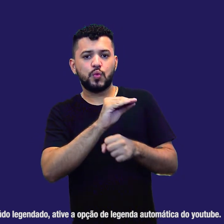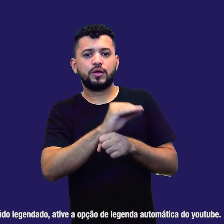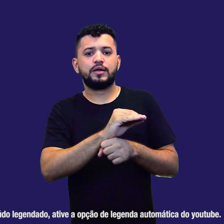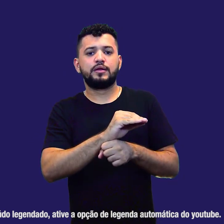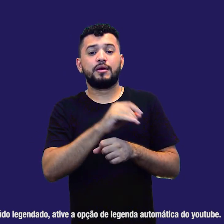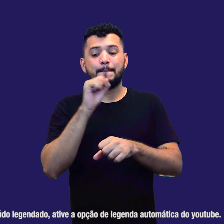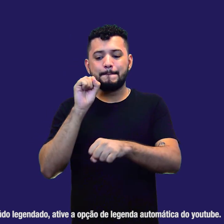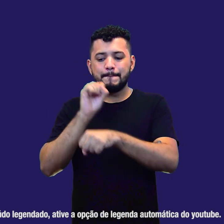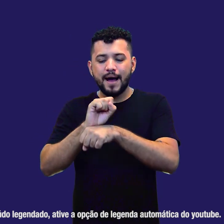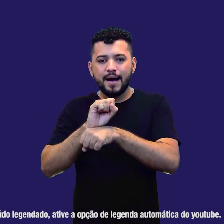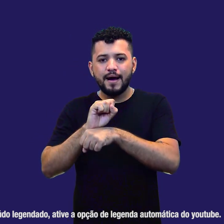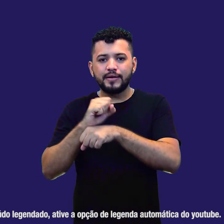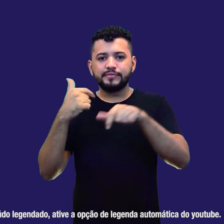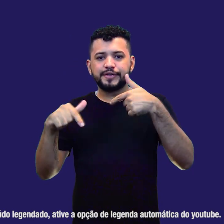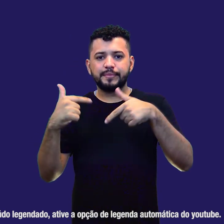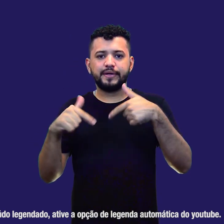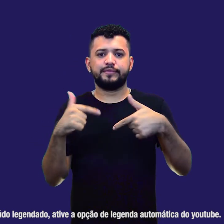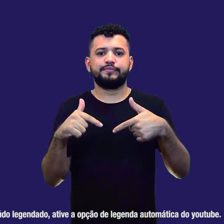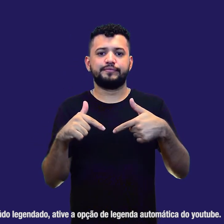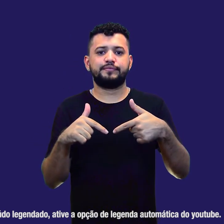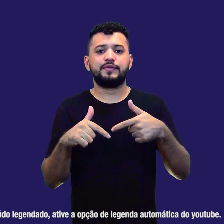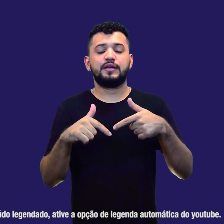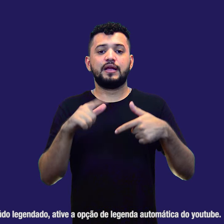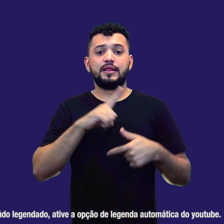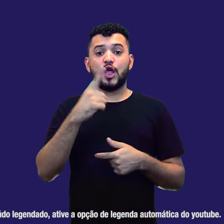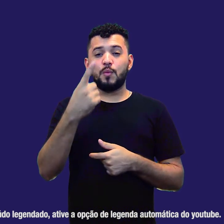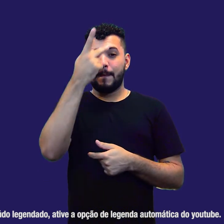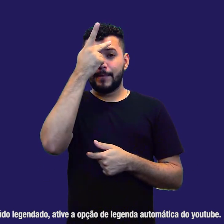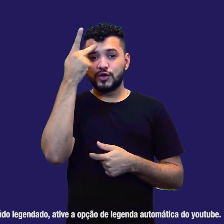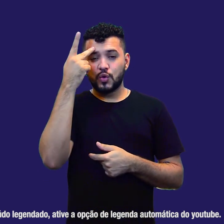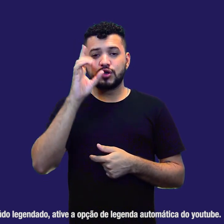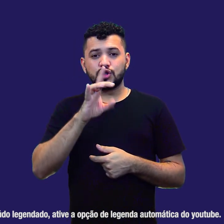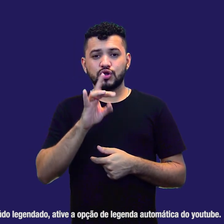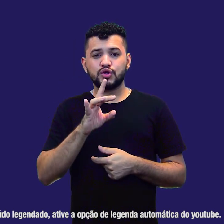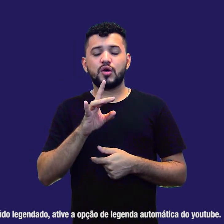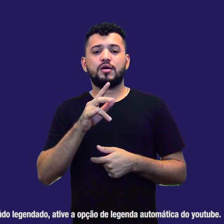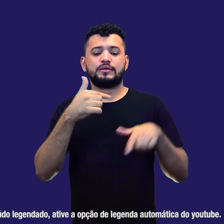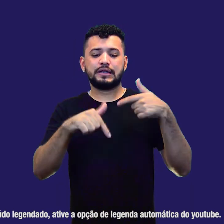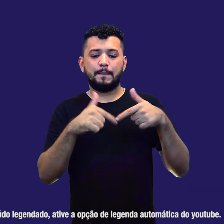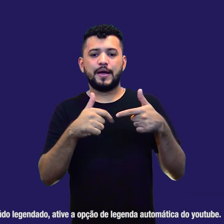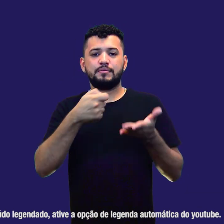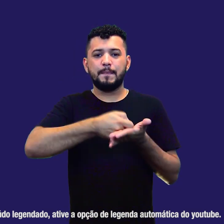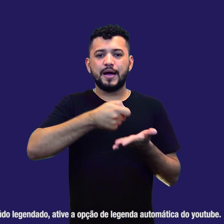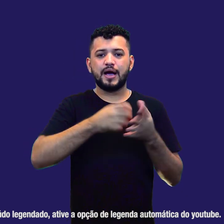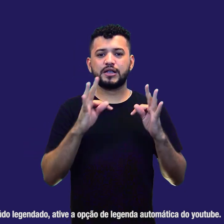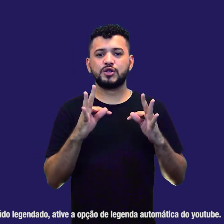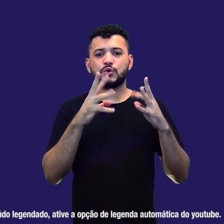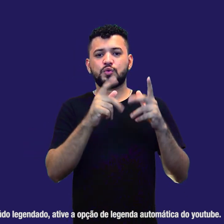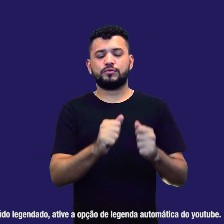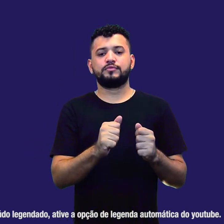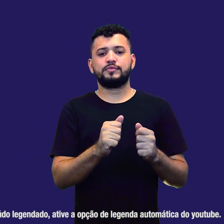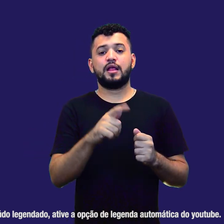trabalhar e tem apenas um provedor, tenham que ter gastos